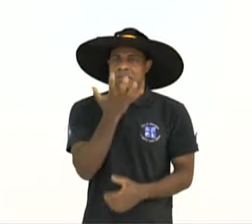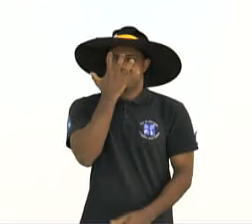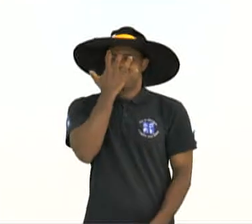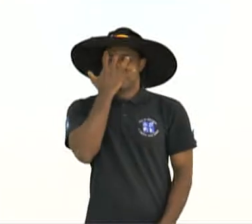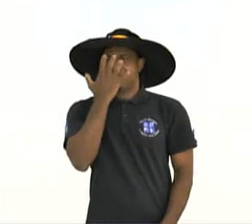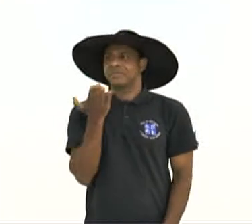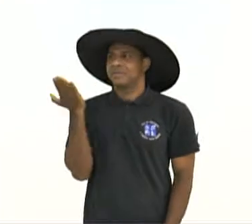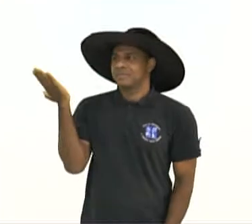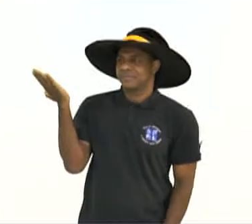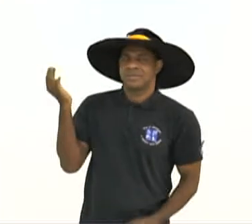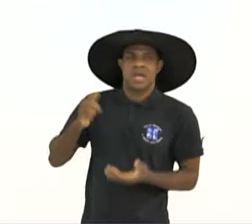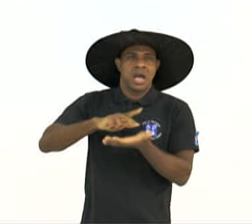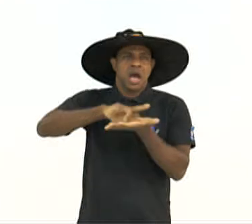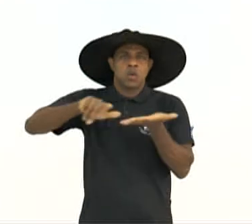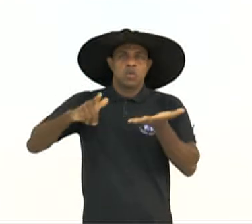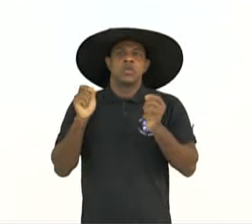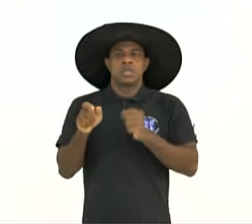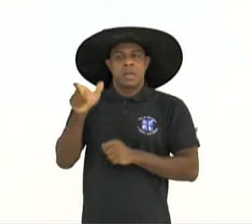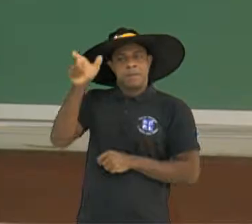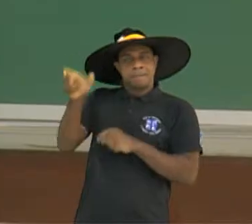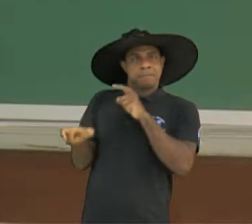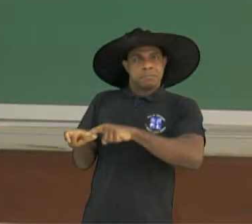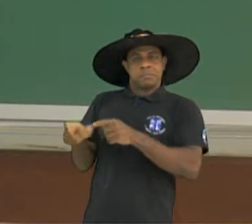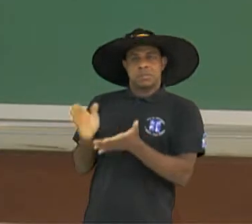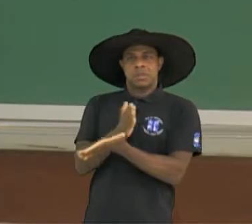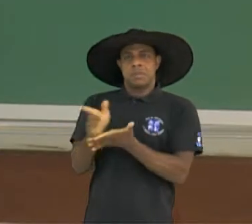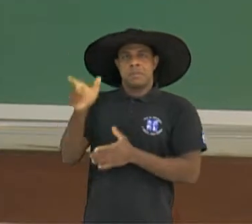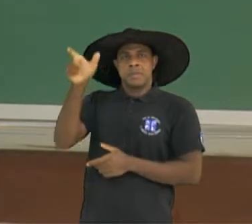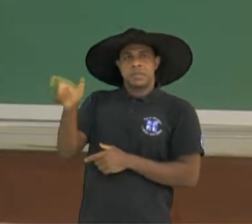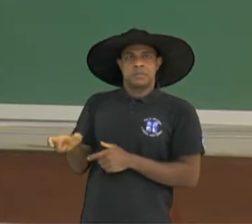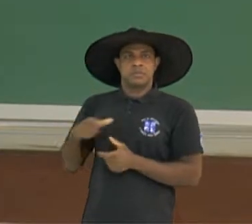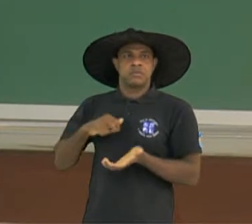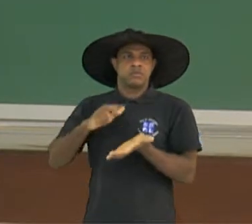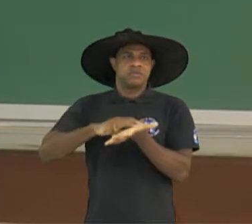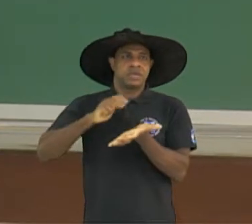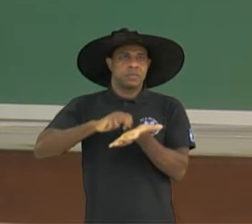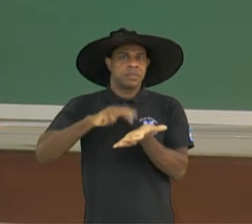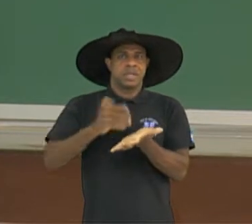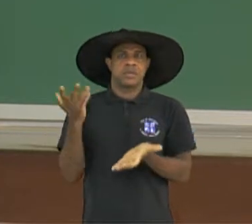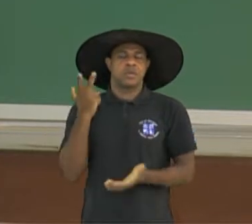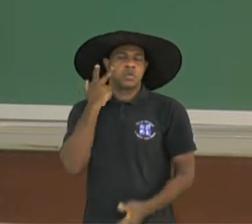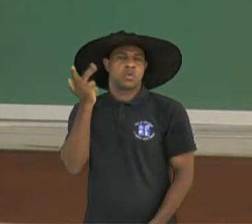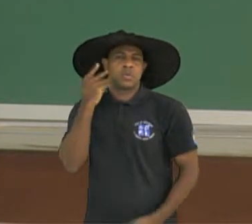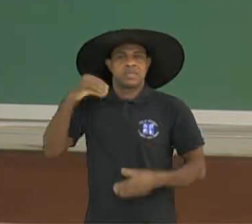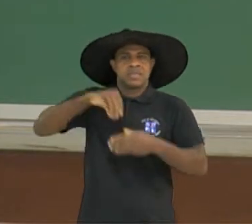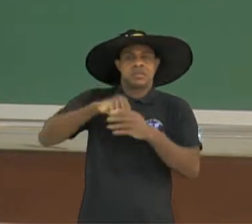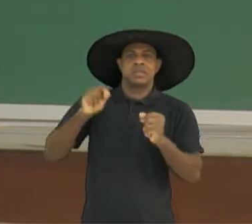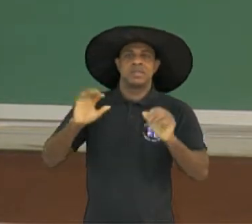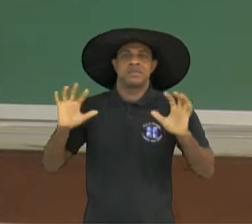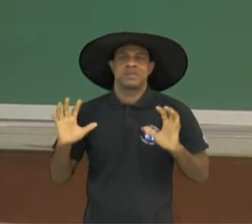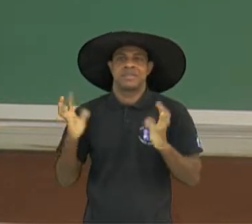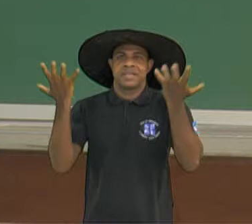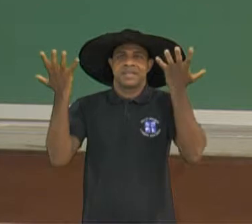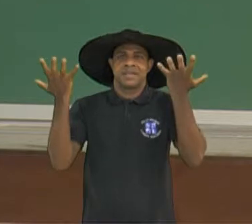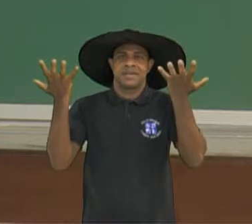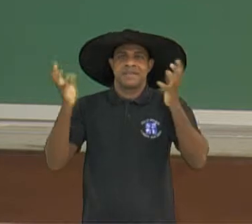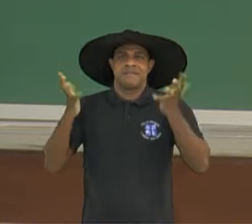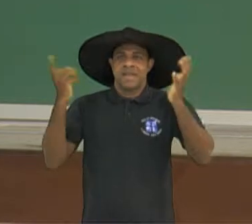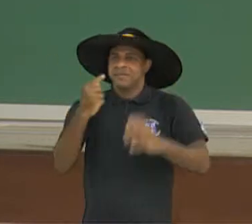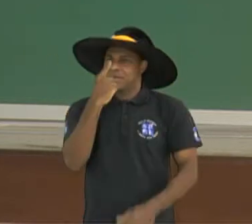esses são alguns dos personagens, são alguns dos vocabulários comuns dentro do Halloween, né? A bruxa,